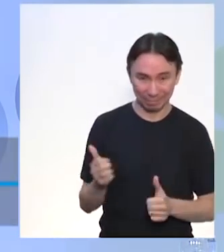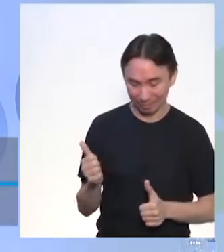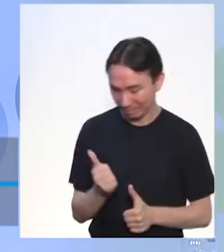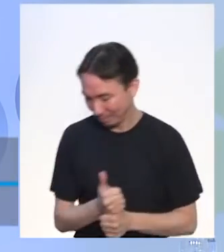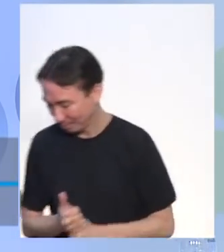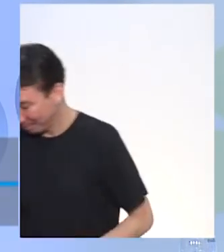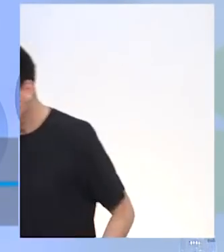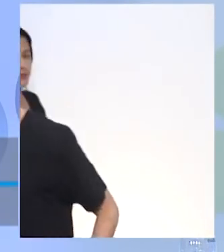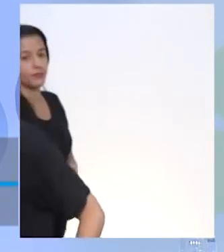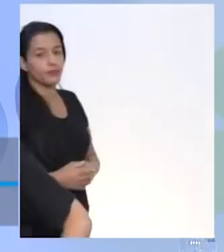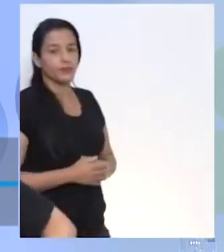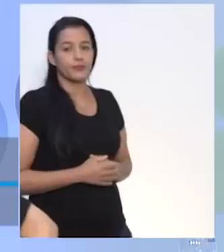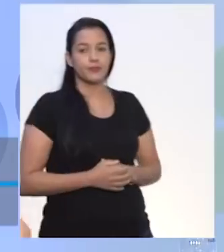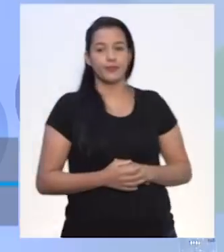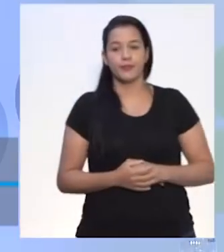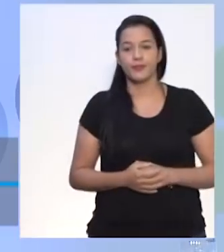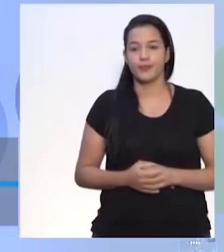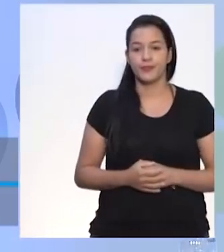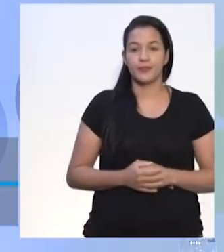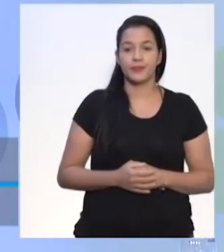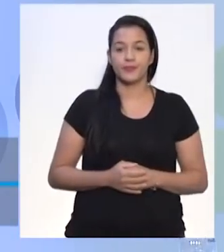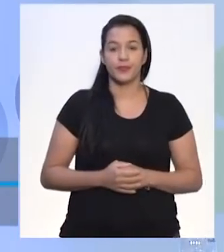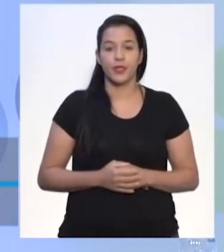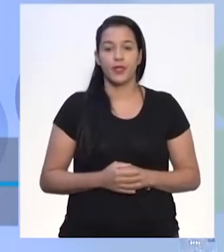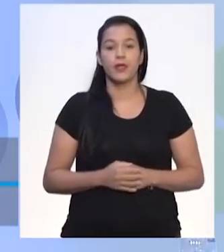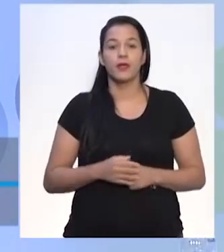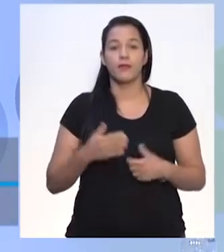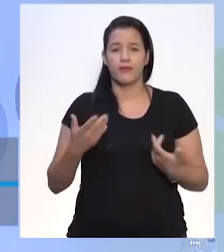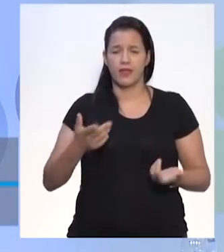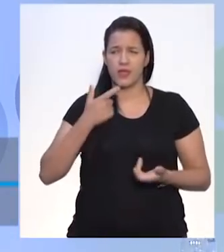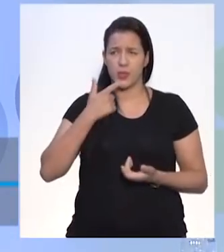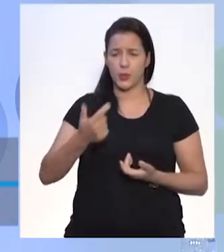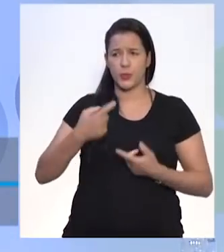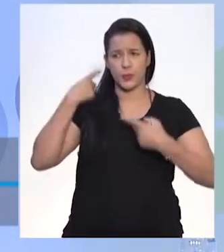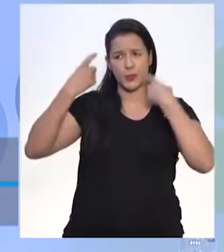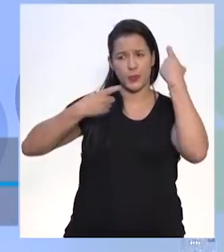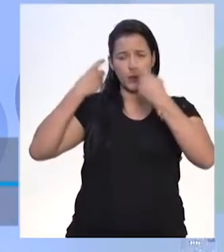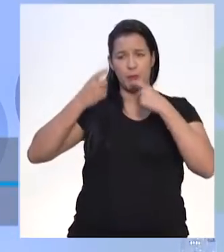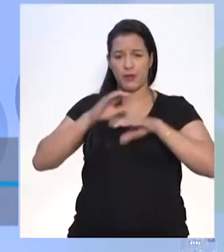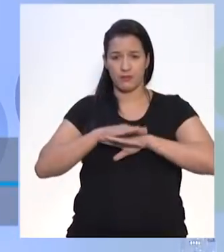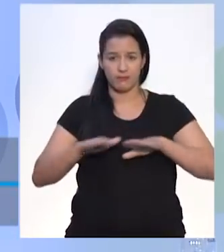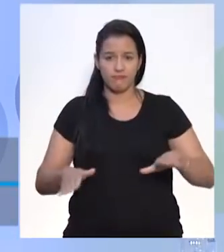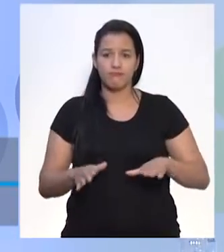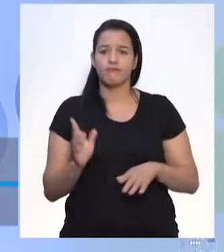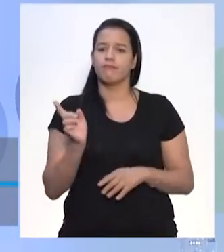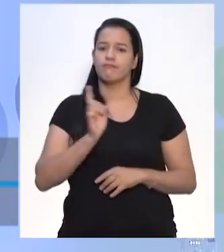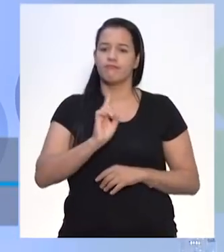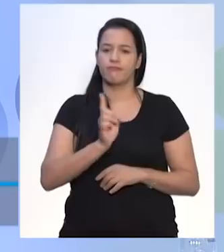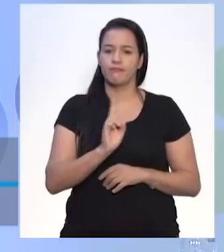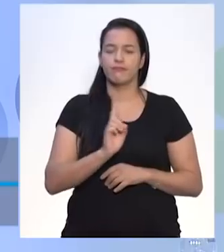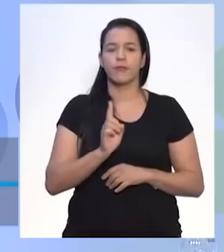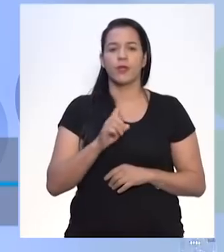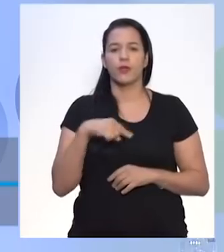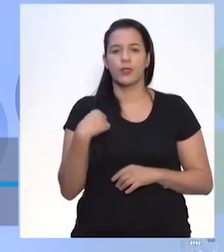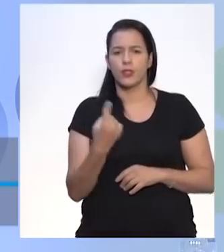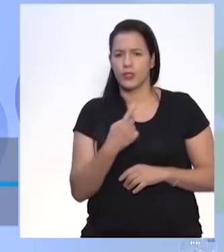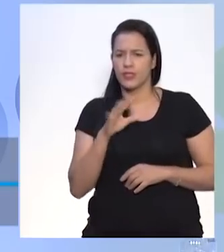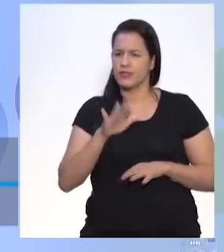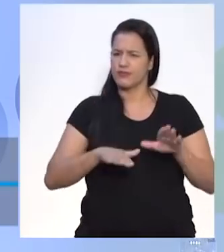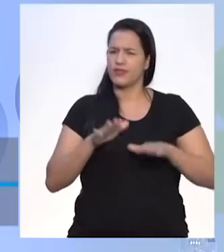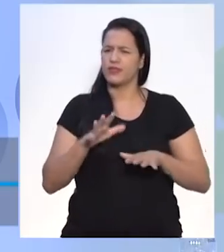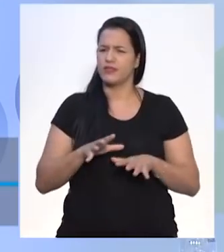que importa, ninguém mais, eu não vou me preocupar com ninguém mais? Não, essa é uma leitura muito